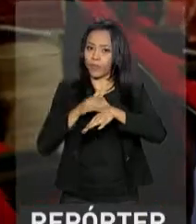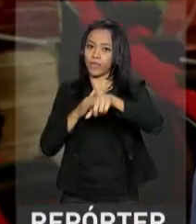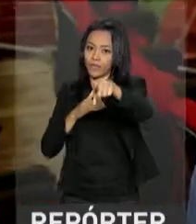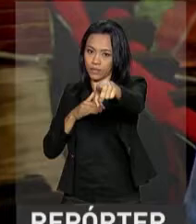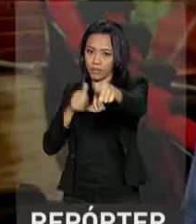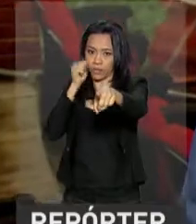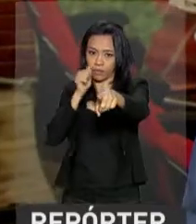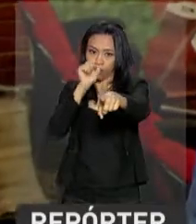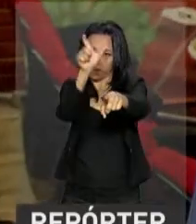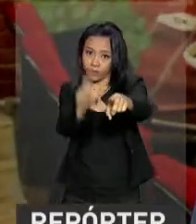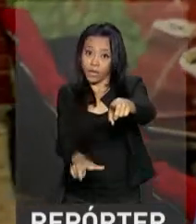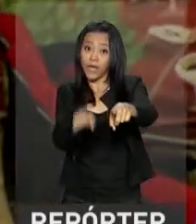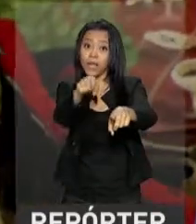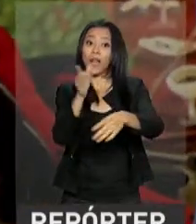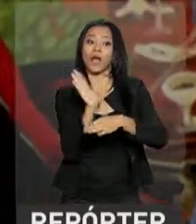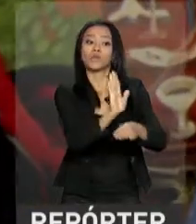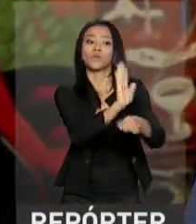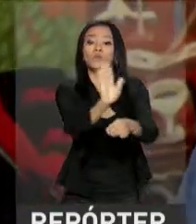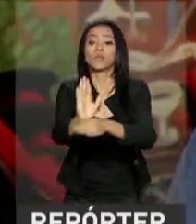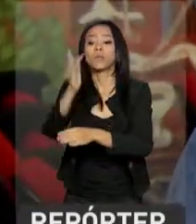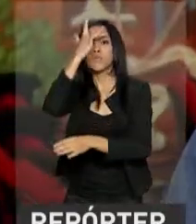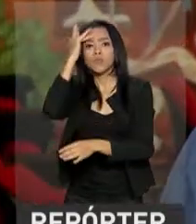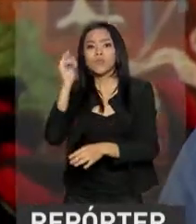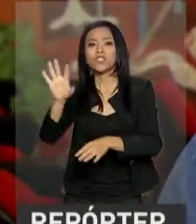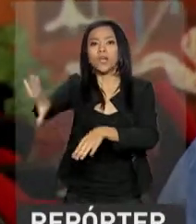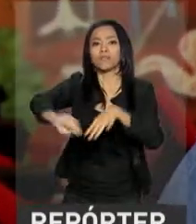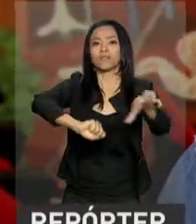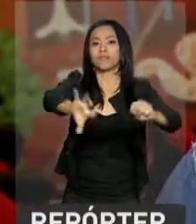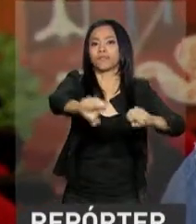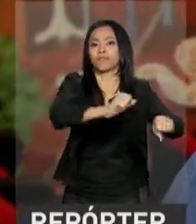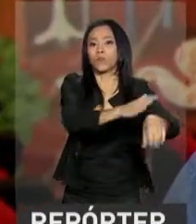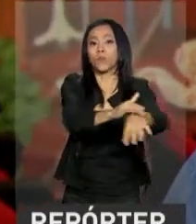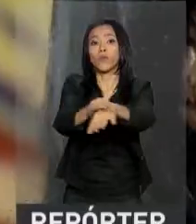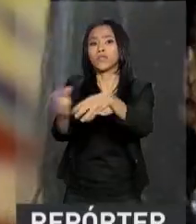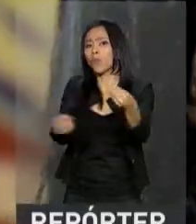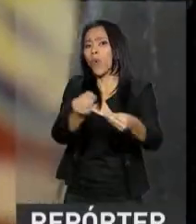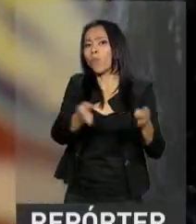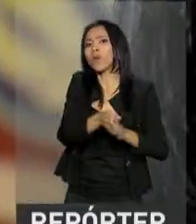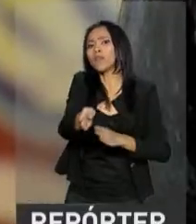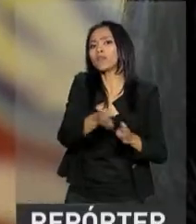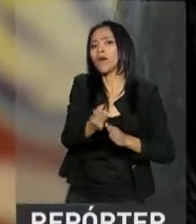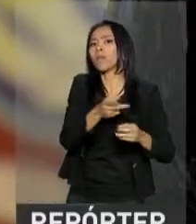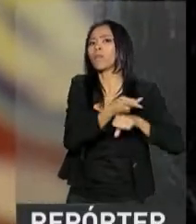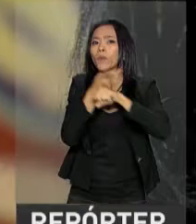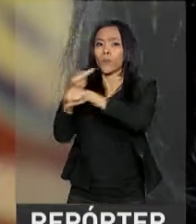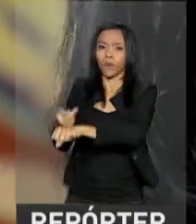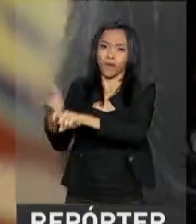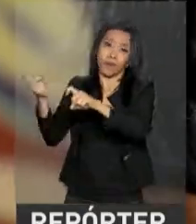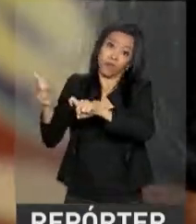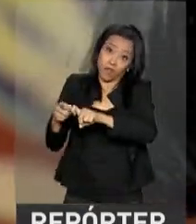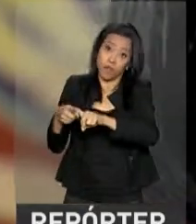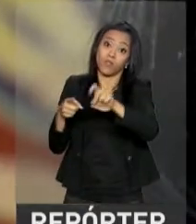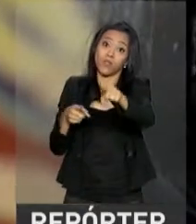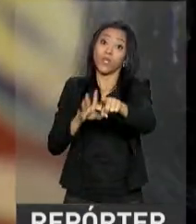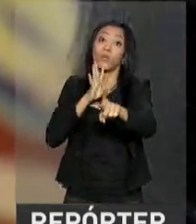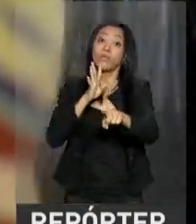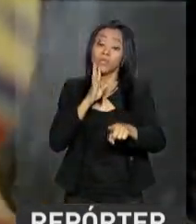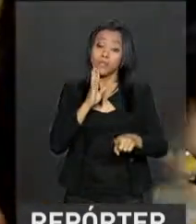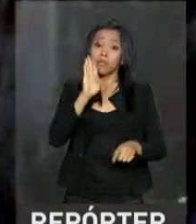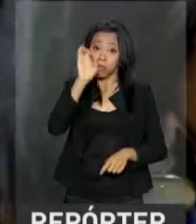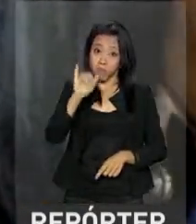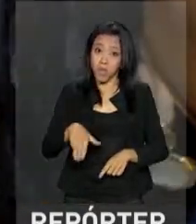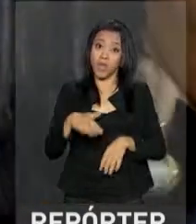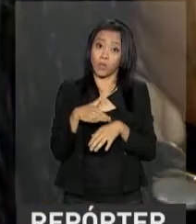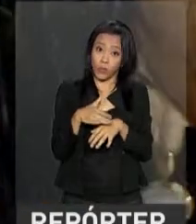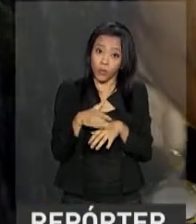trabalha ajudando pessoas infectadas a conseguir atendimento médico ea conhecer melhor a doença ela destaca a importância